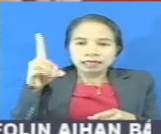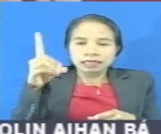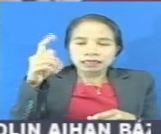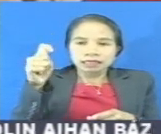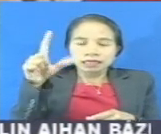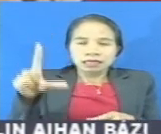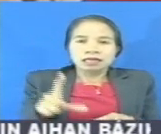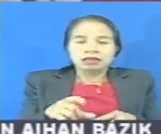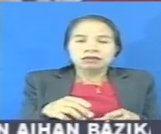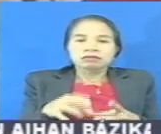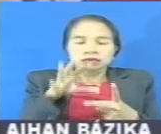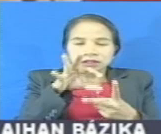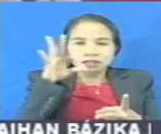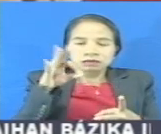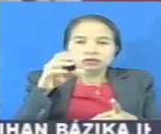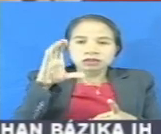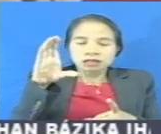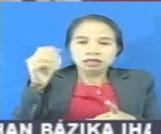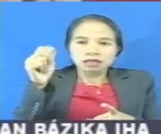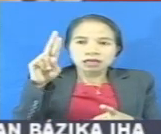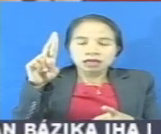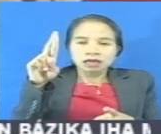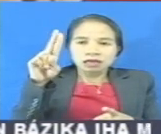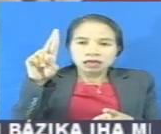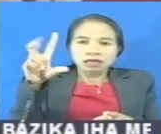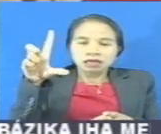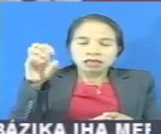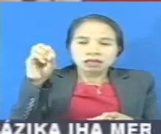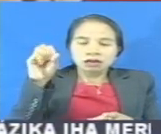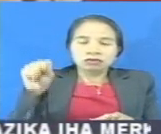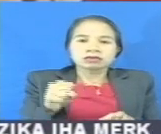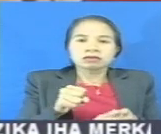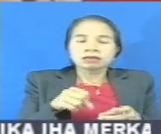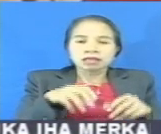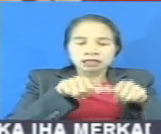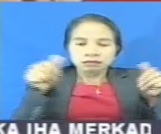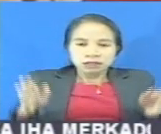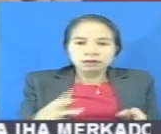nomeamos Carlos Peloi dos Reis para presidente do Conselho de Administração BEMOS Timor-Leste.